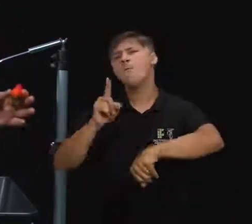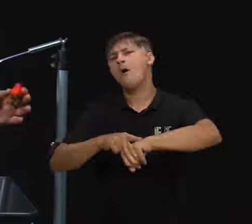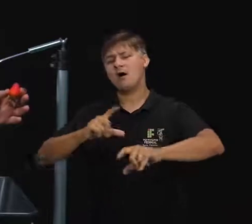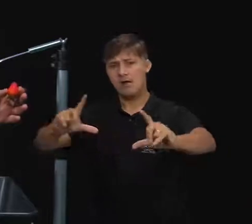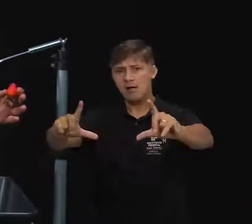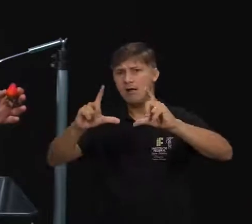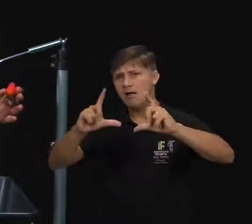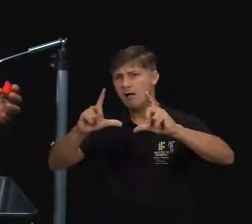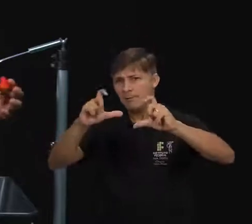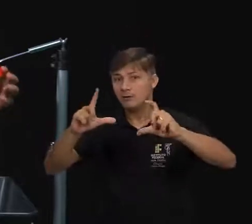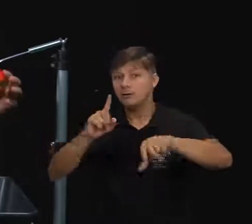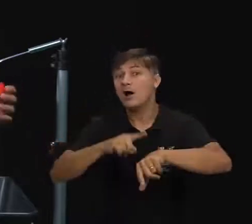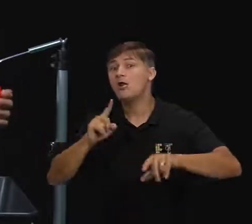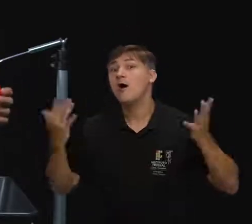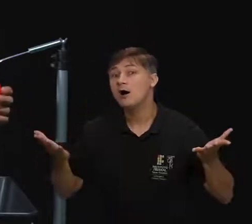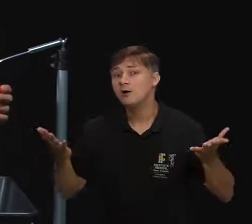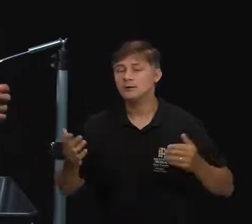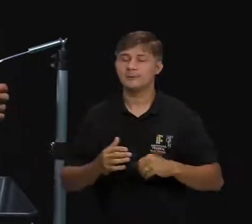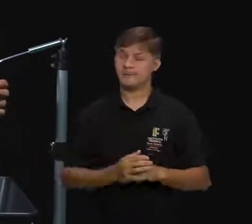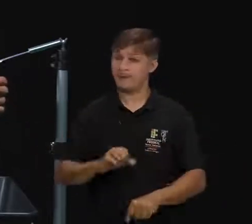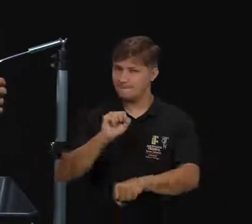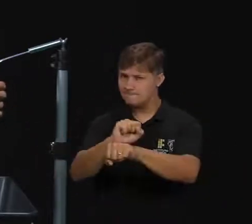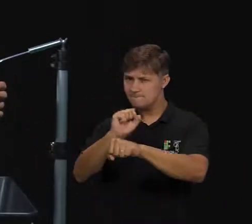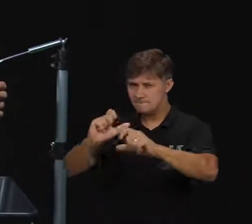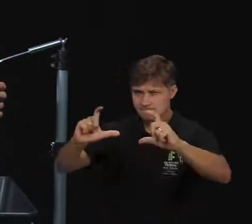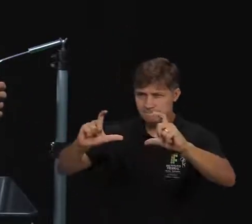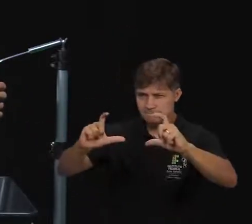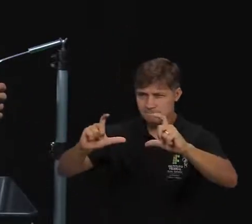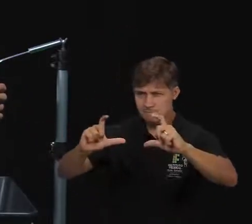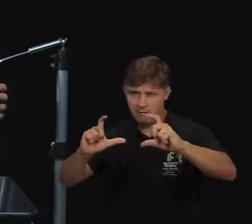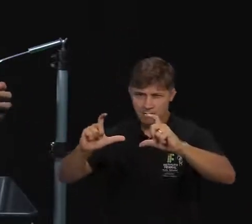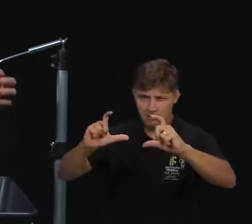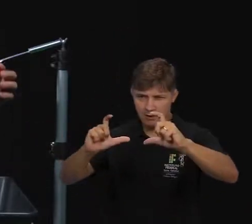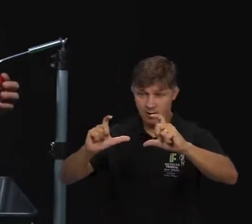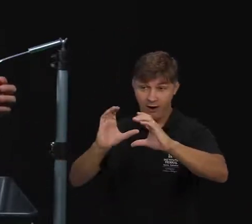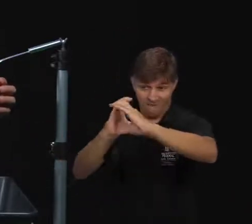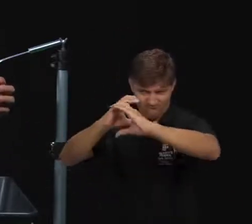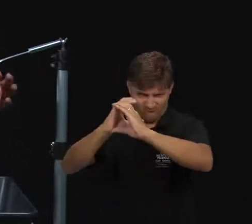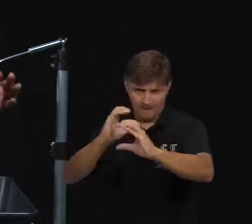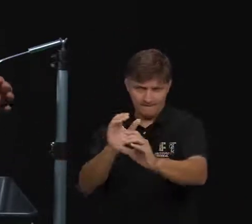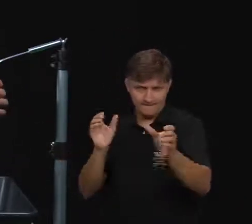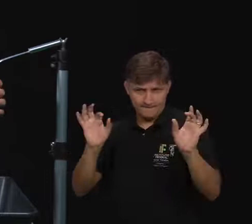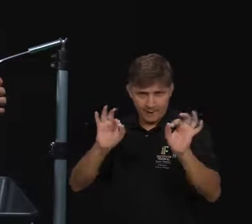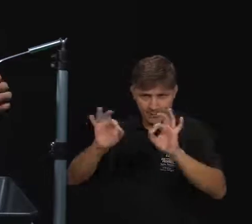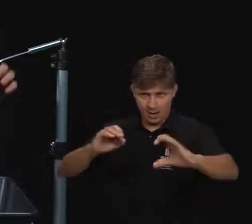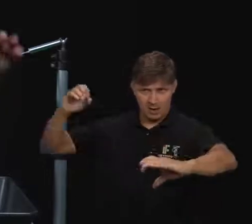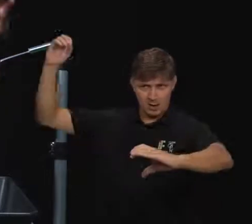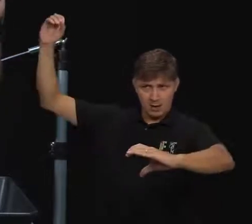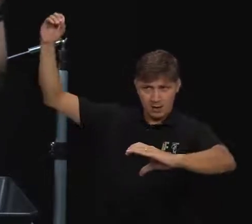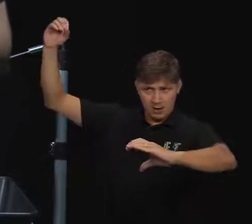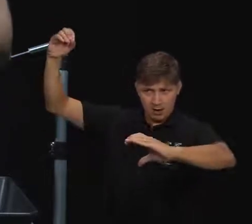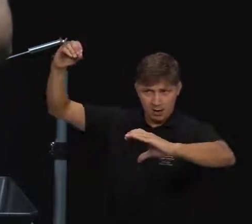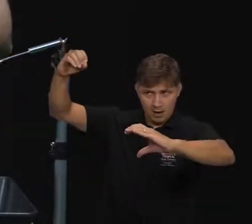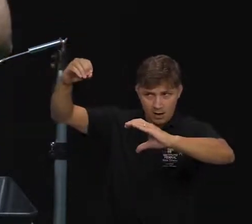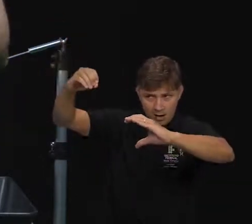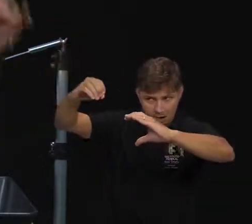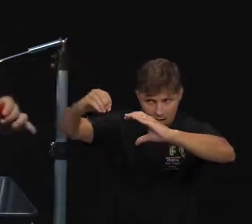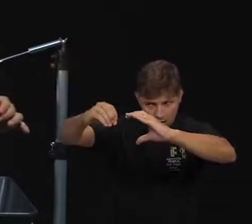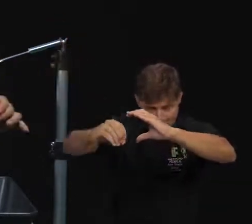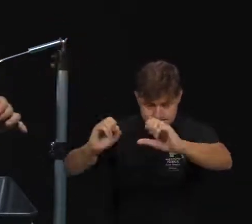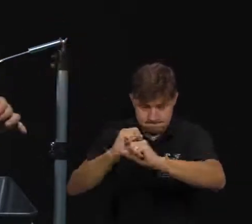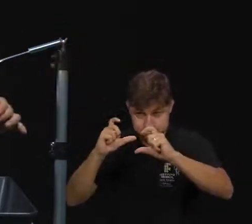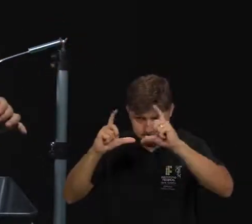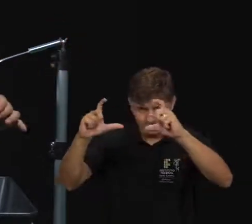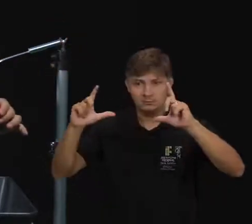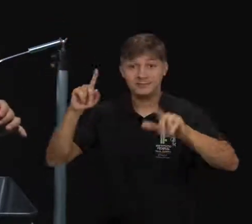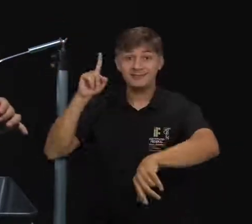momento certo do clique? O momento certo é, eu vou aguardar, vou ficar com o foco já preparado e na hora que o morango